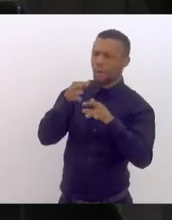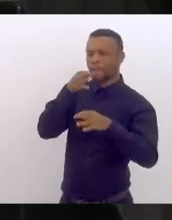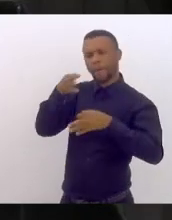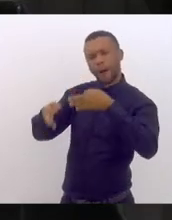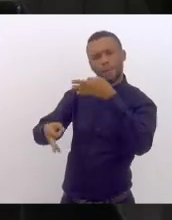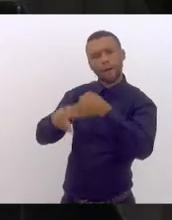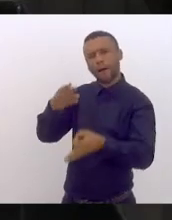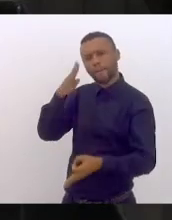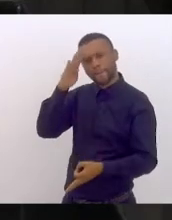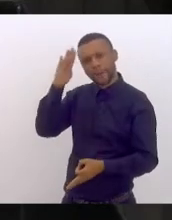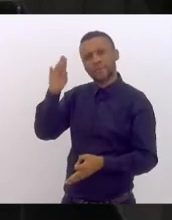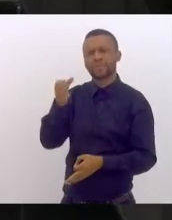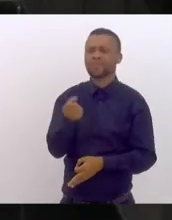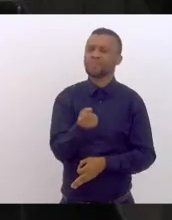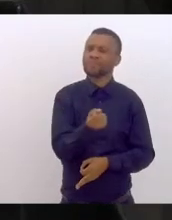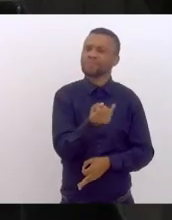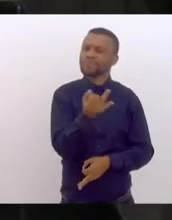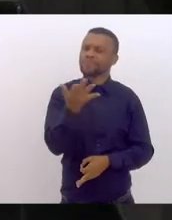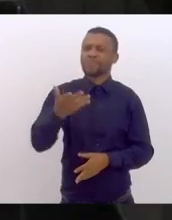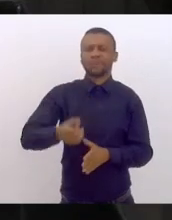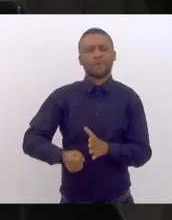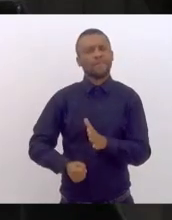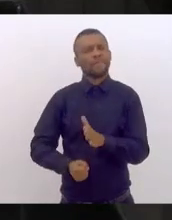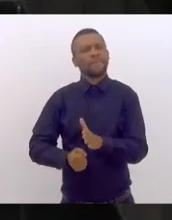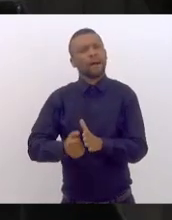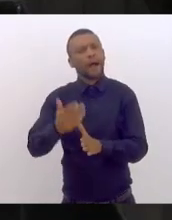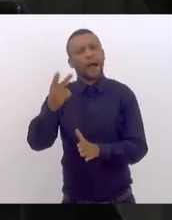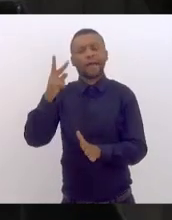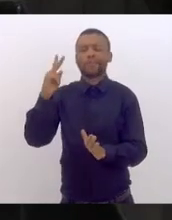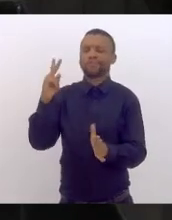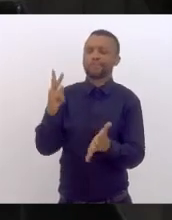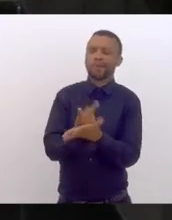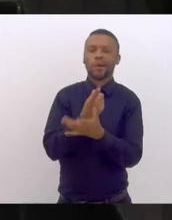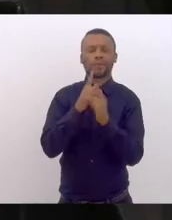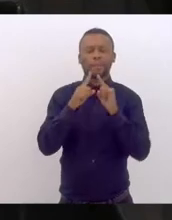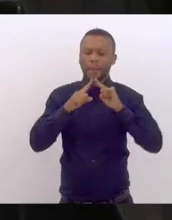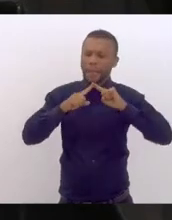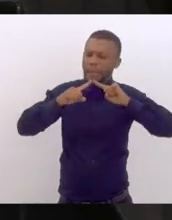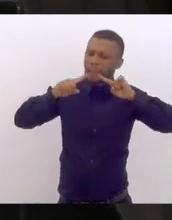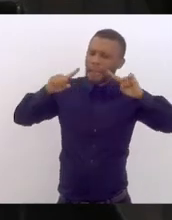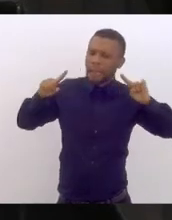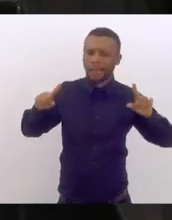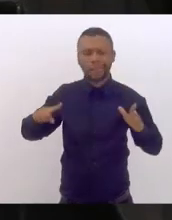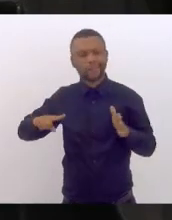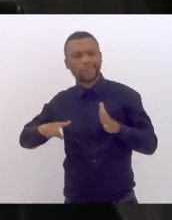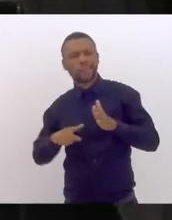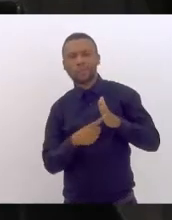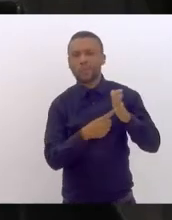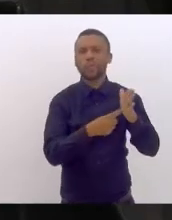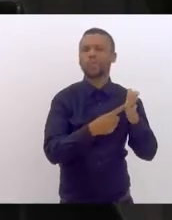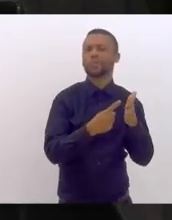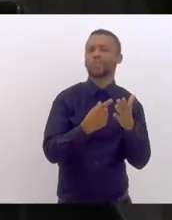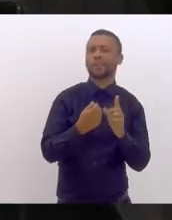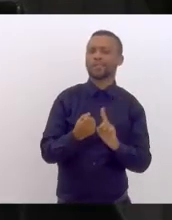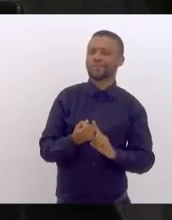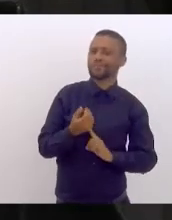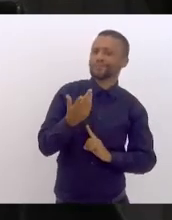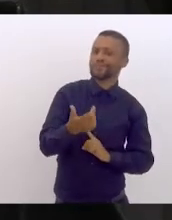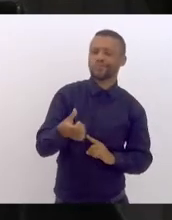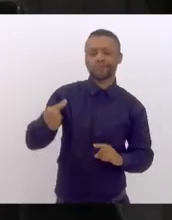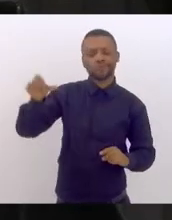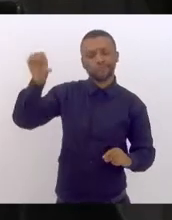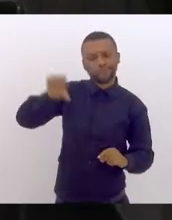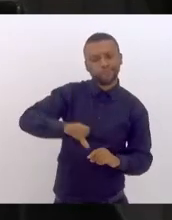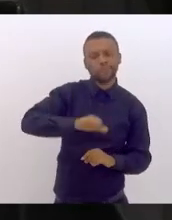inúmeras constantes recorrentes reclamações e manifestações de insatisfação